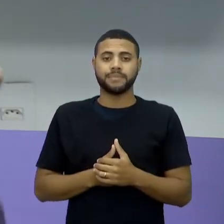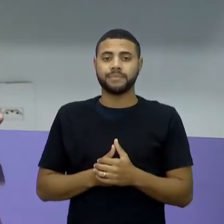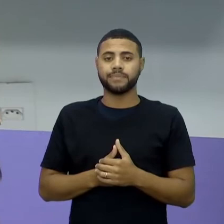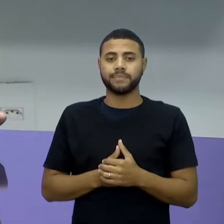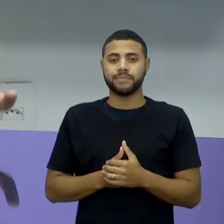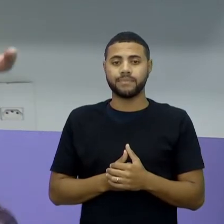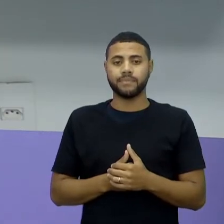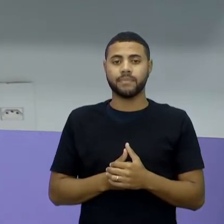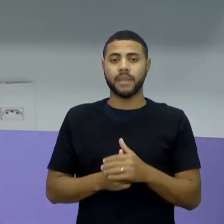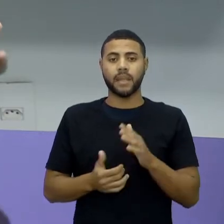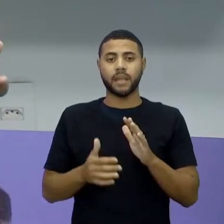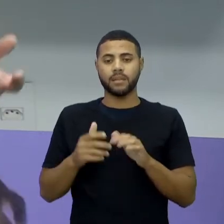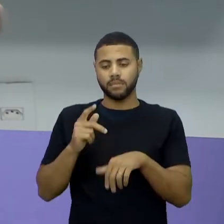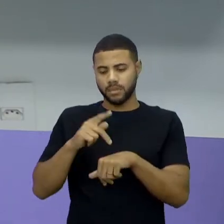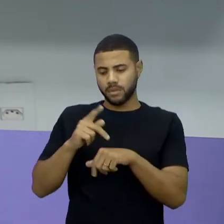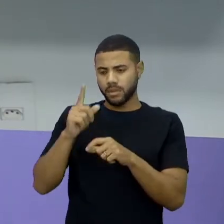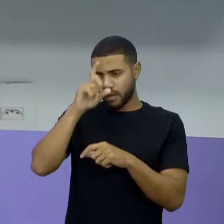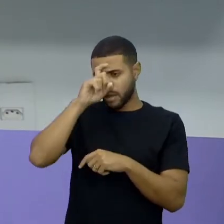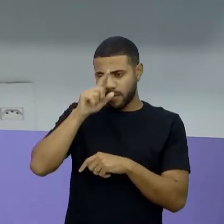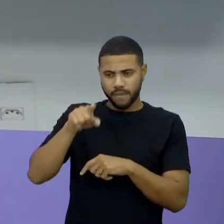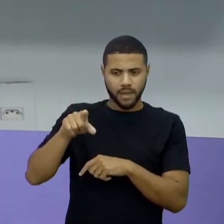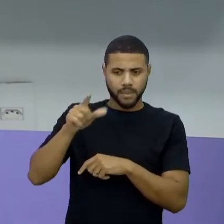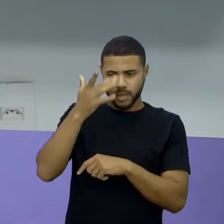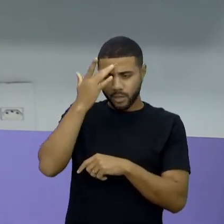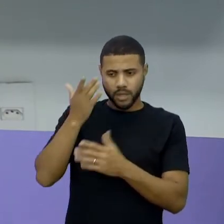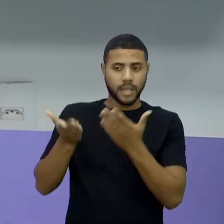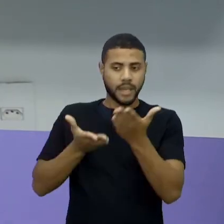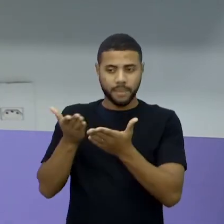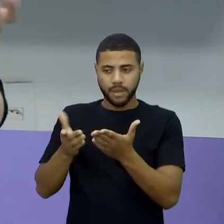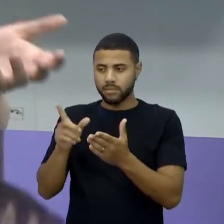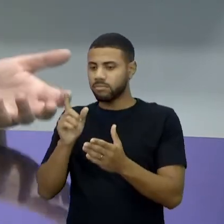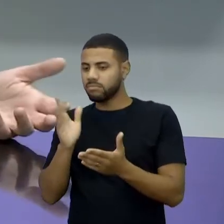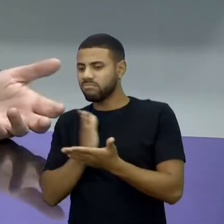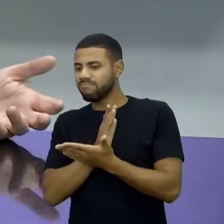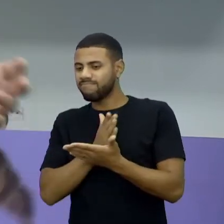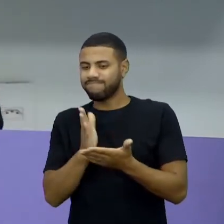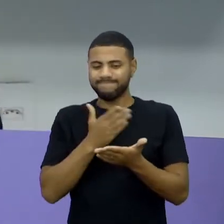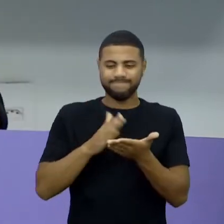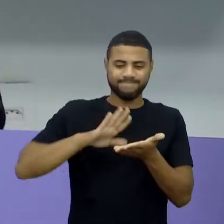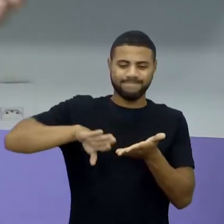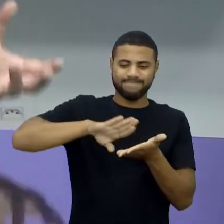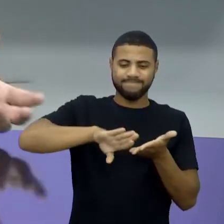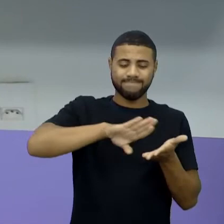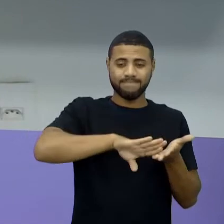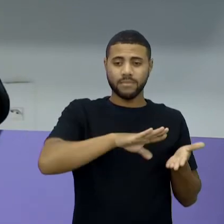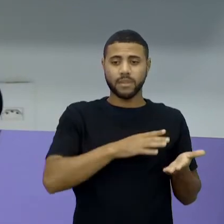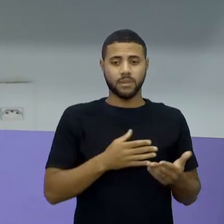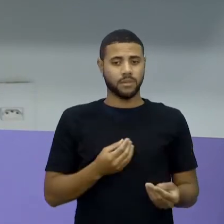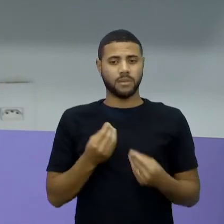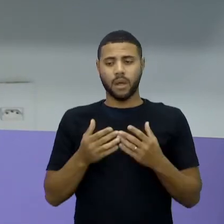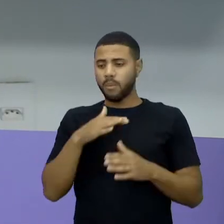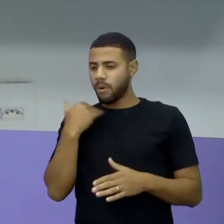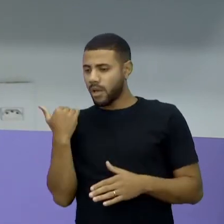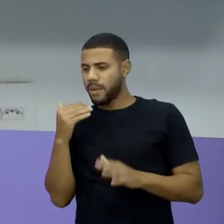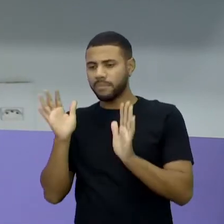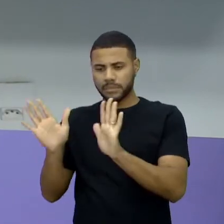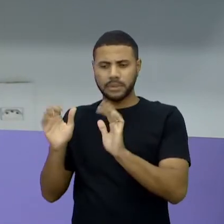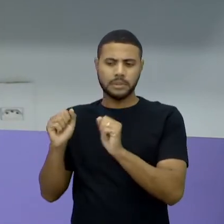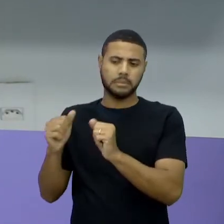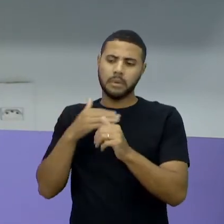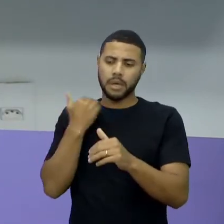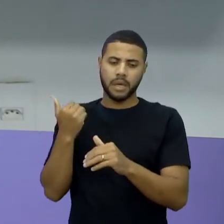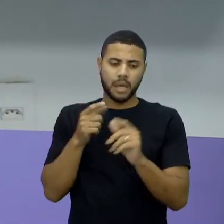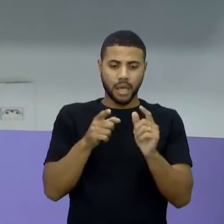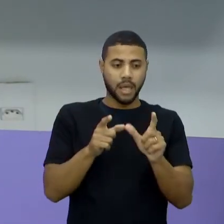escolhia-se, né, as pessoas que receberiam tratamento e aquelas que seriam deixadas para morrer, né? Então, essas questões são